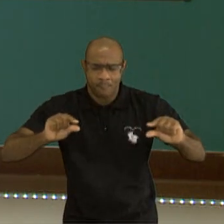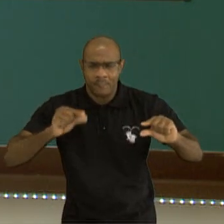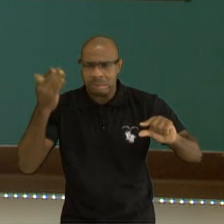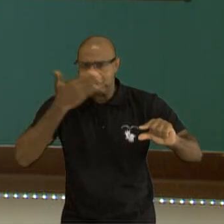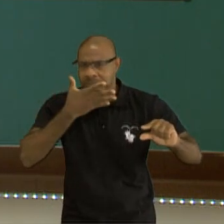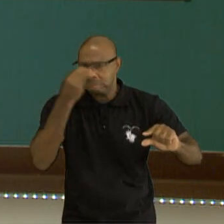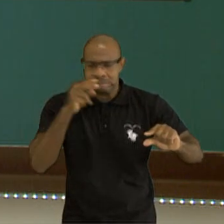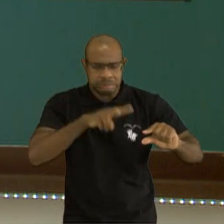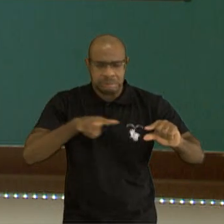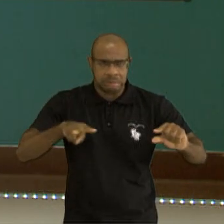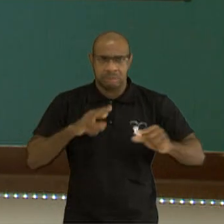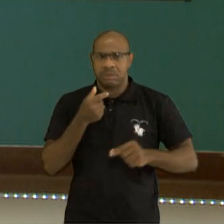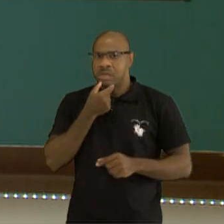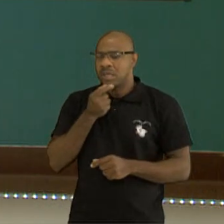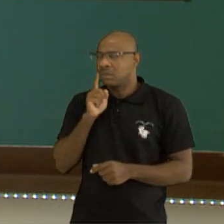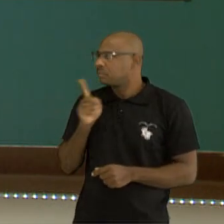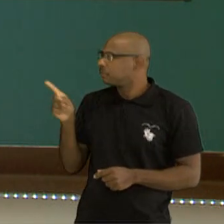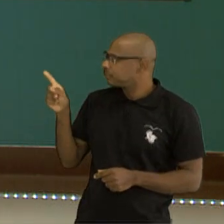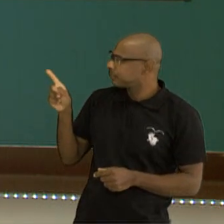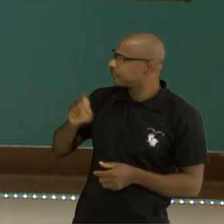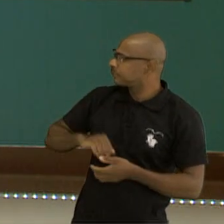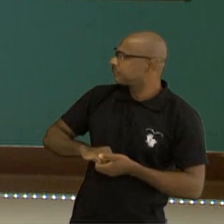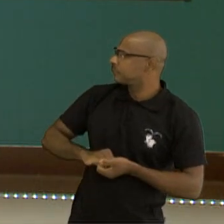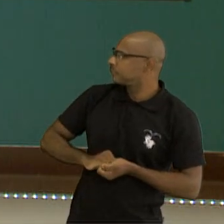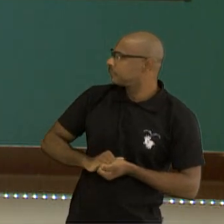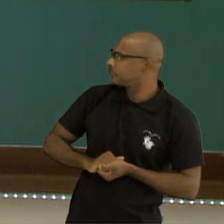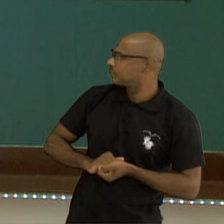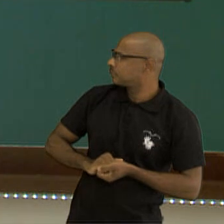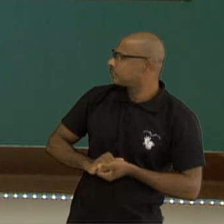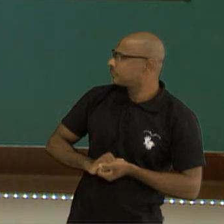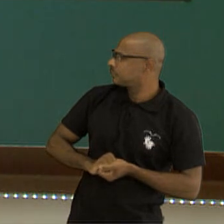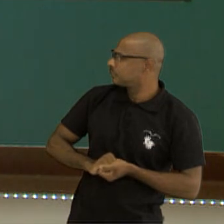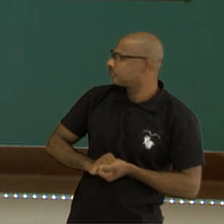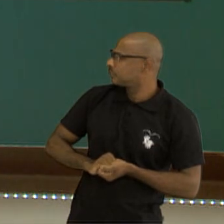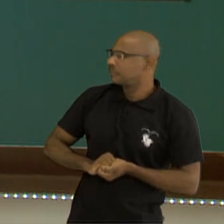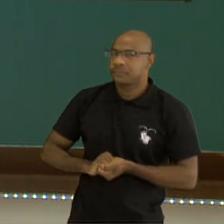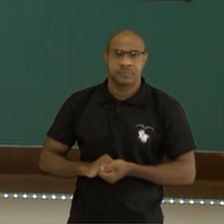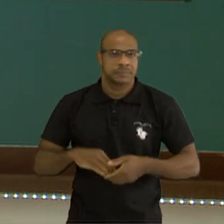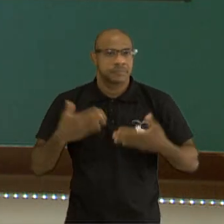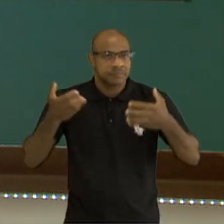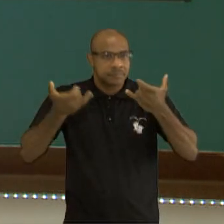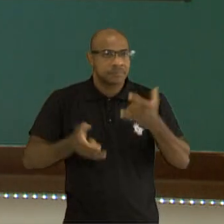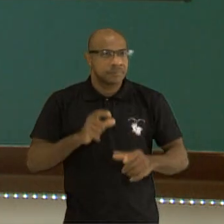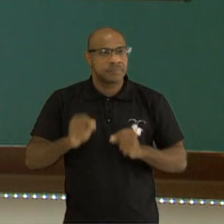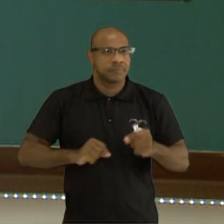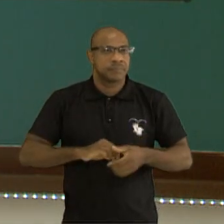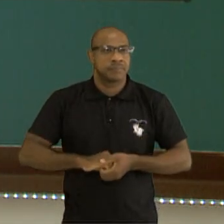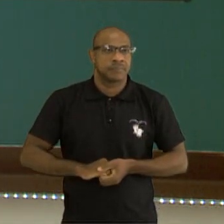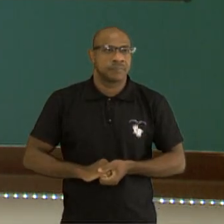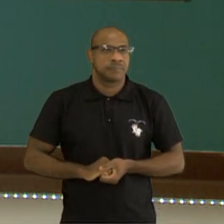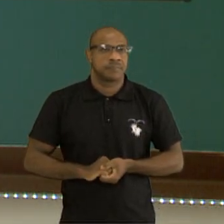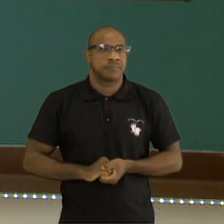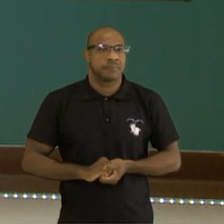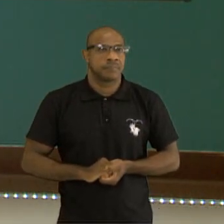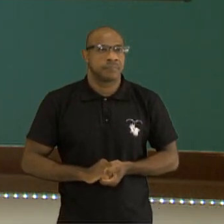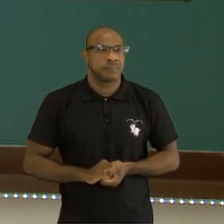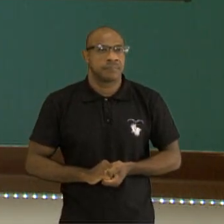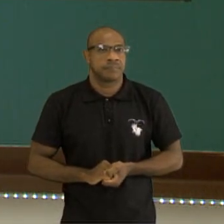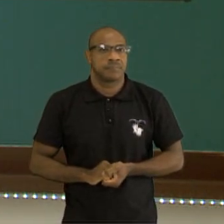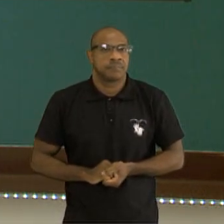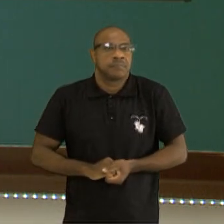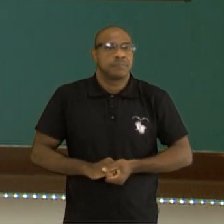PADI certified. To get more info, please call Andy. Então aqui ele fala no finalzinho. Ah, não, vou ler desde o começo. Desculpa, desde o começo